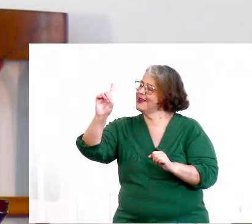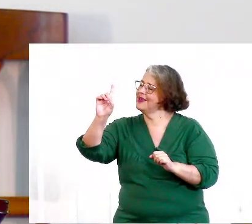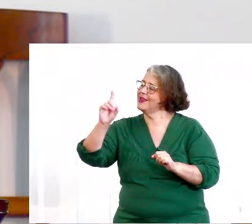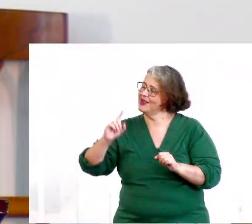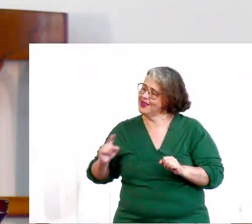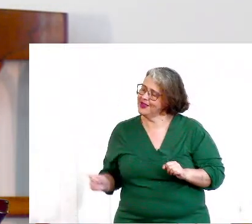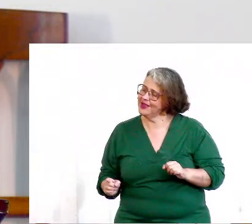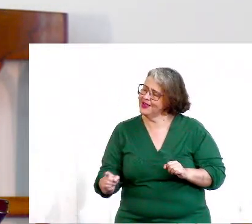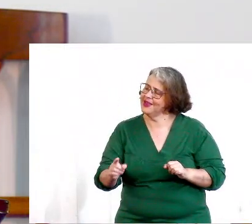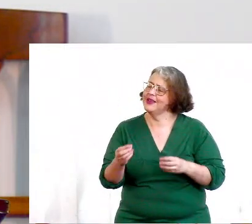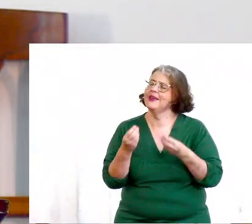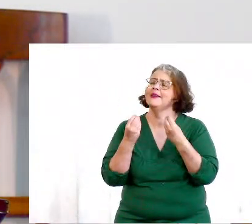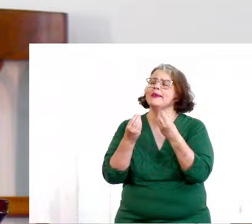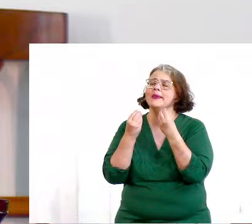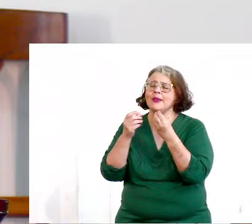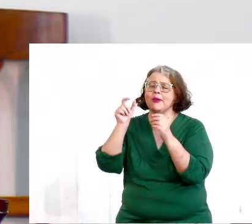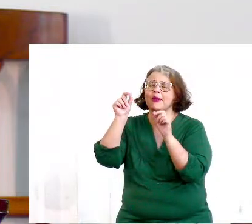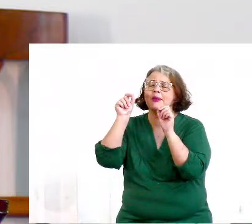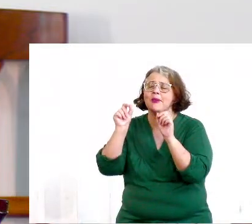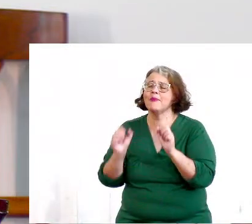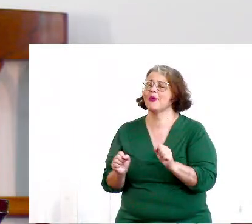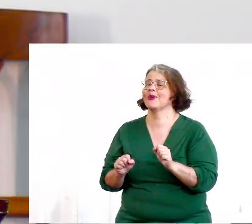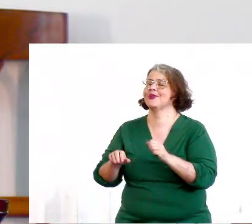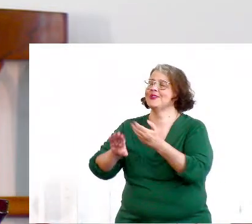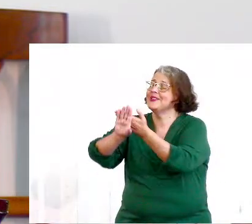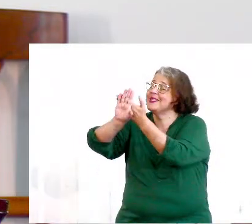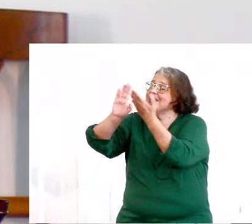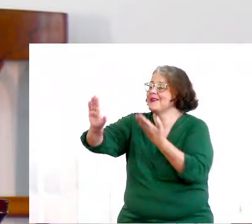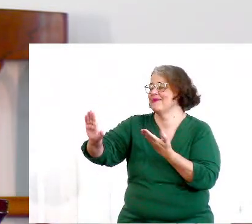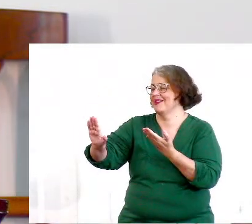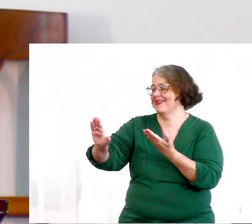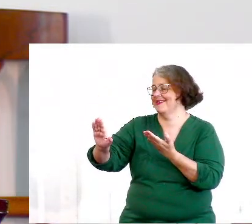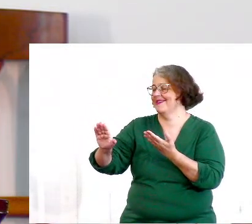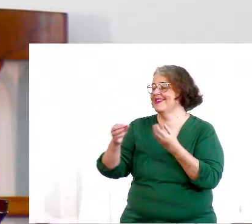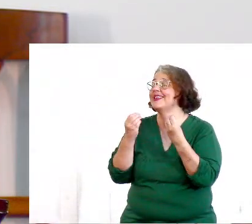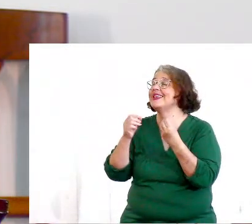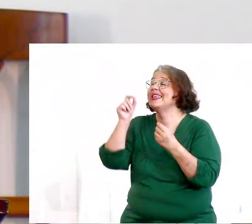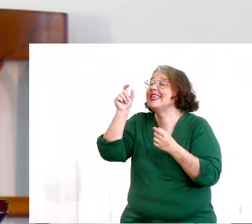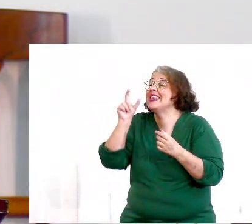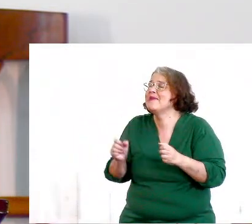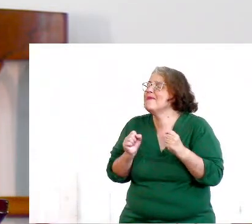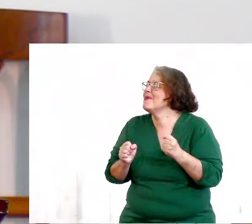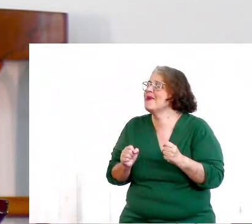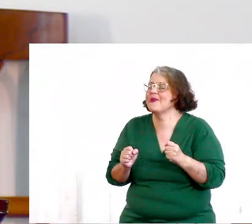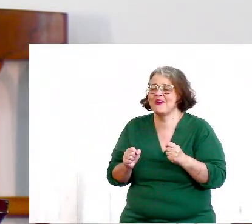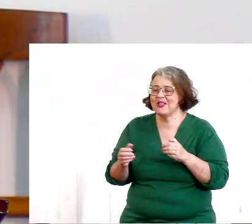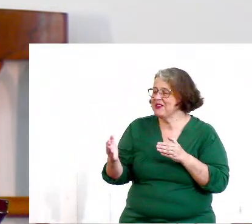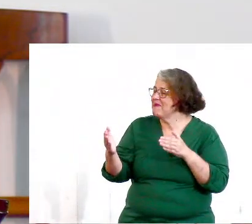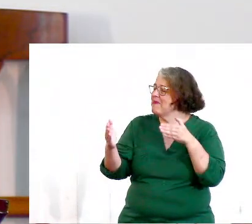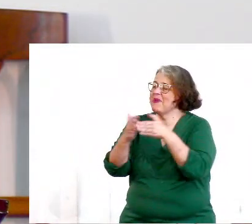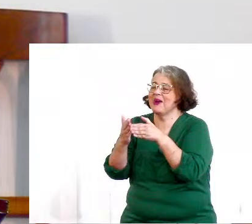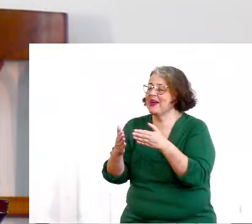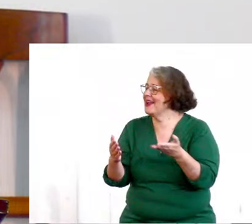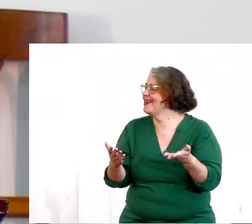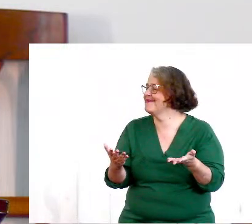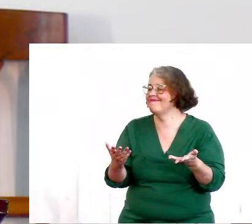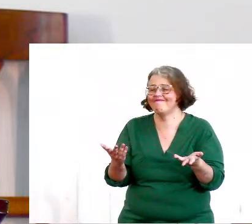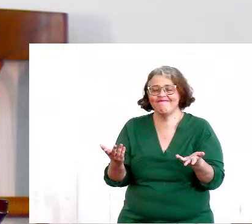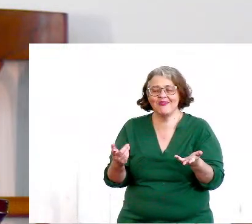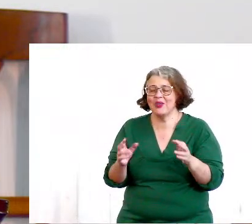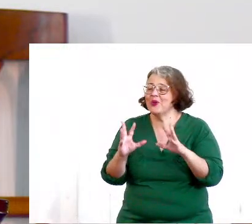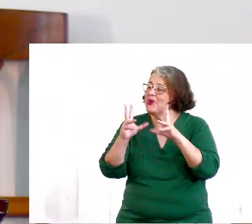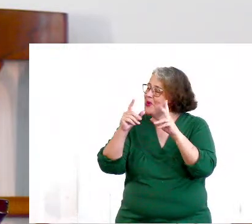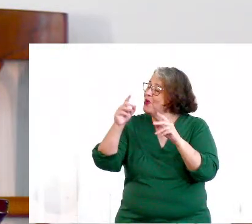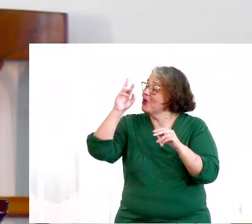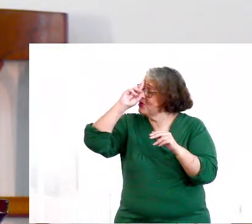nos separar? Quem poderá mudar a tua vontade? Quem poderá impedir aquilo para o qual o homem